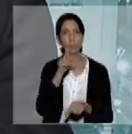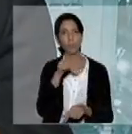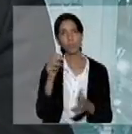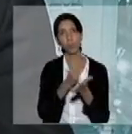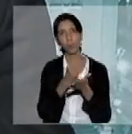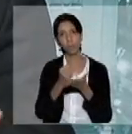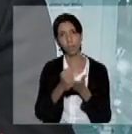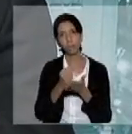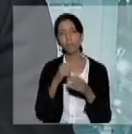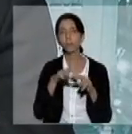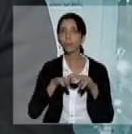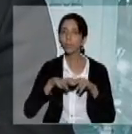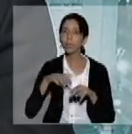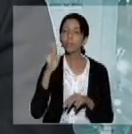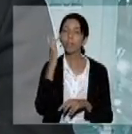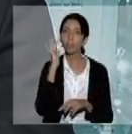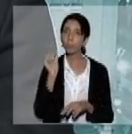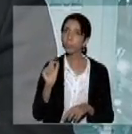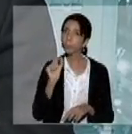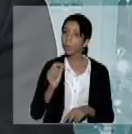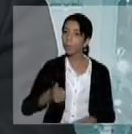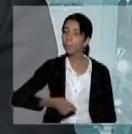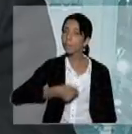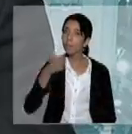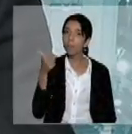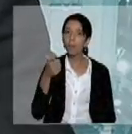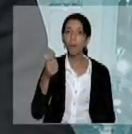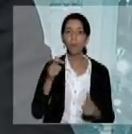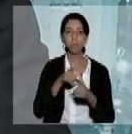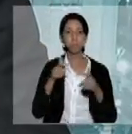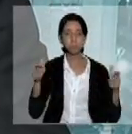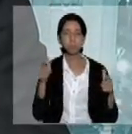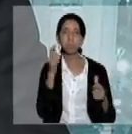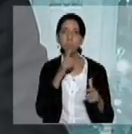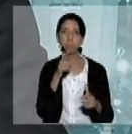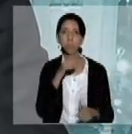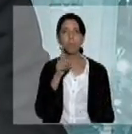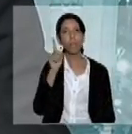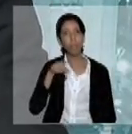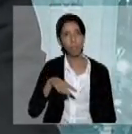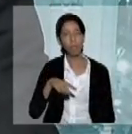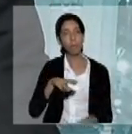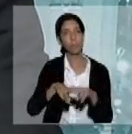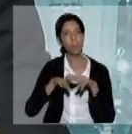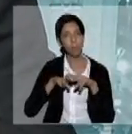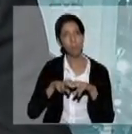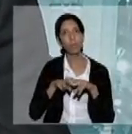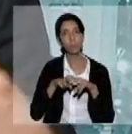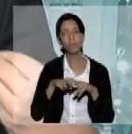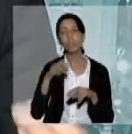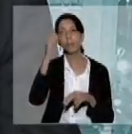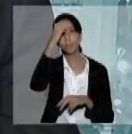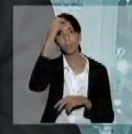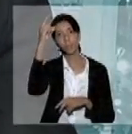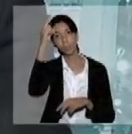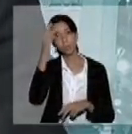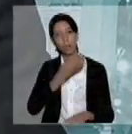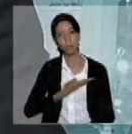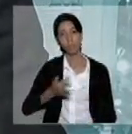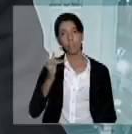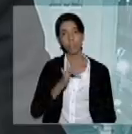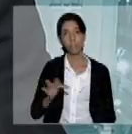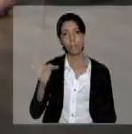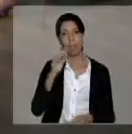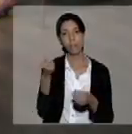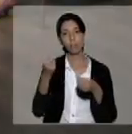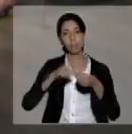ajudou muito. Então eu acho que o grande momento de expansão do ensino técnico, ele se deve principalmente na relação prefeituras e